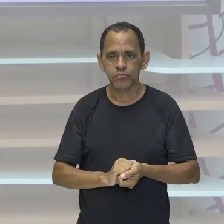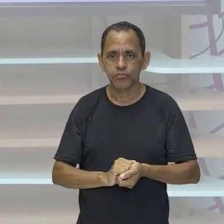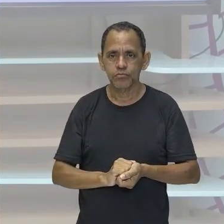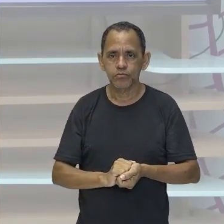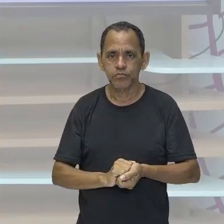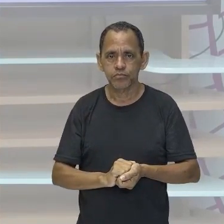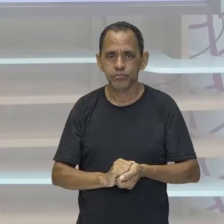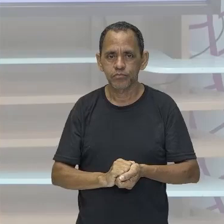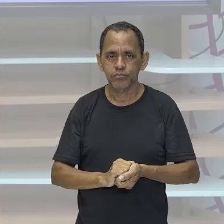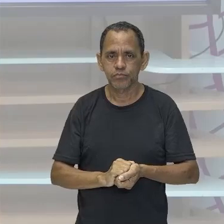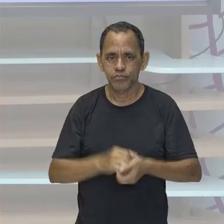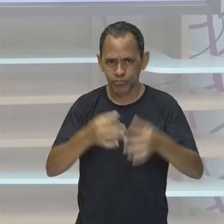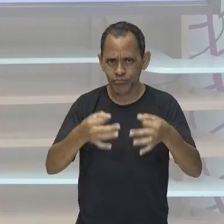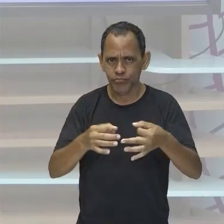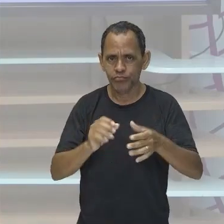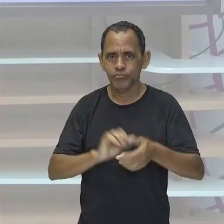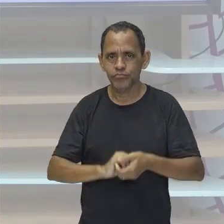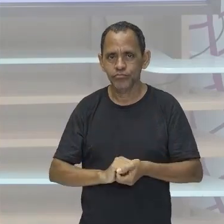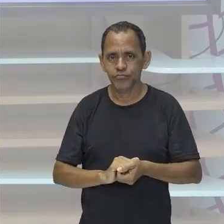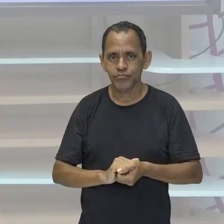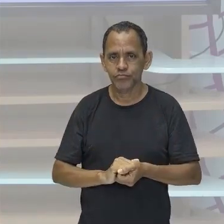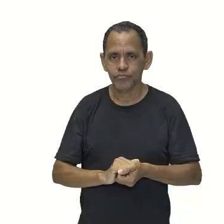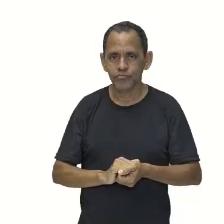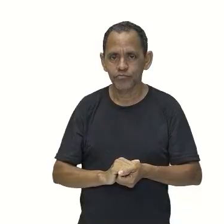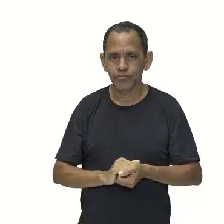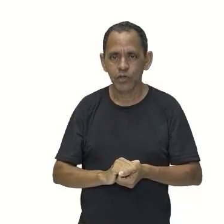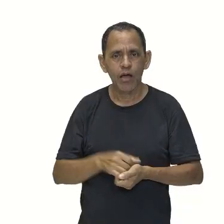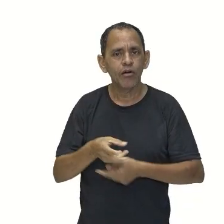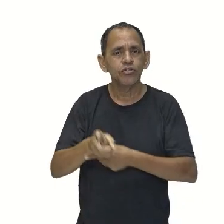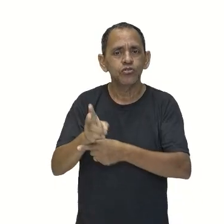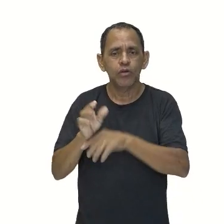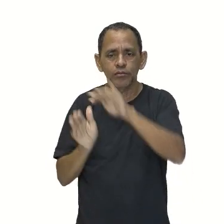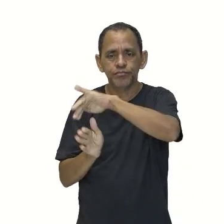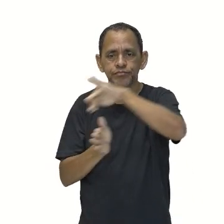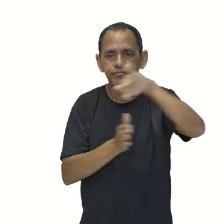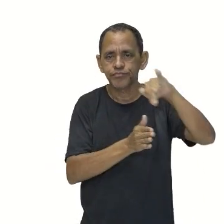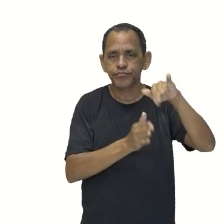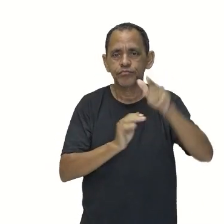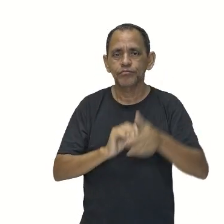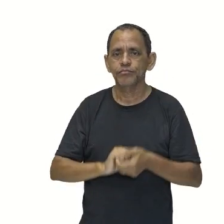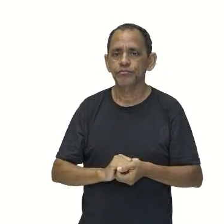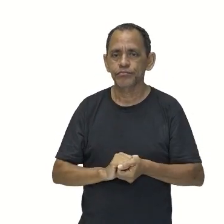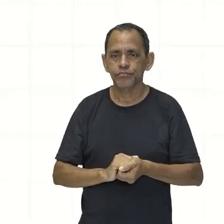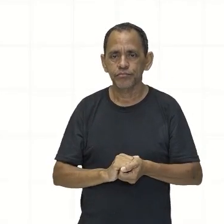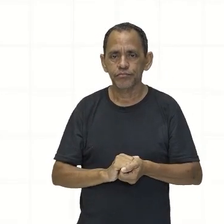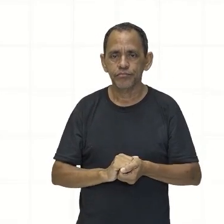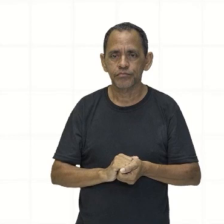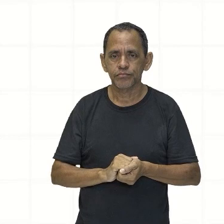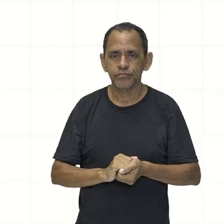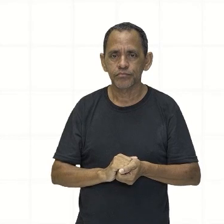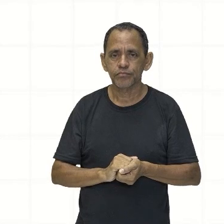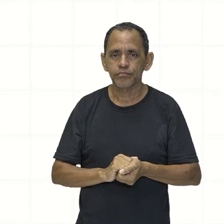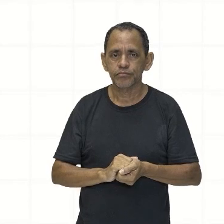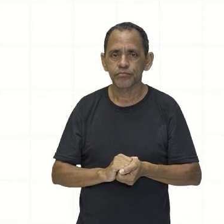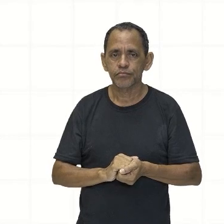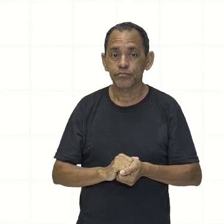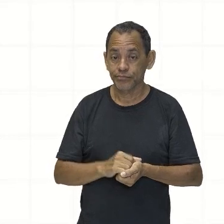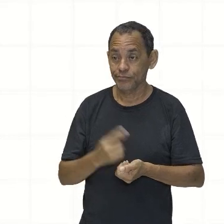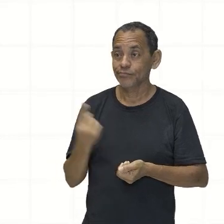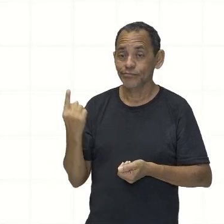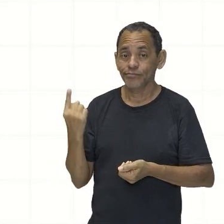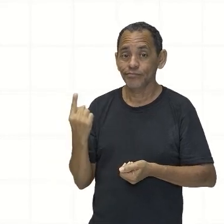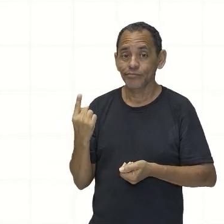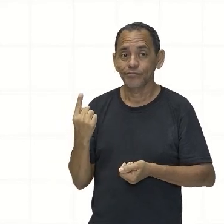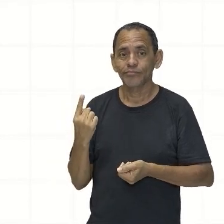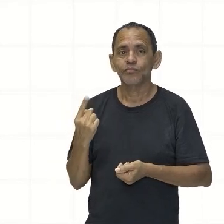27,68, certo? Então, vamos continuar, beleza? Olha só, me segue. Então, aqui nós temos agora